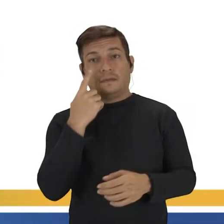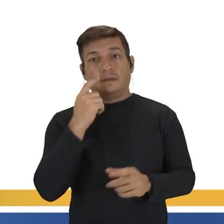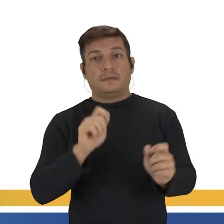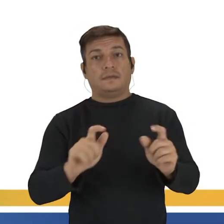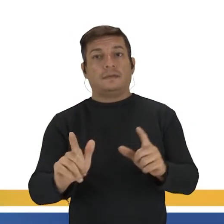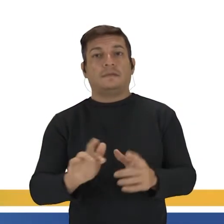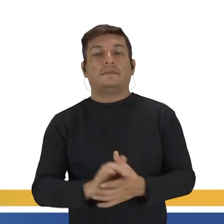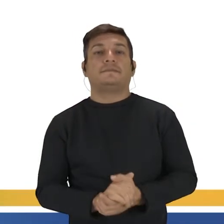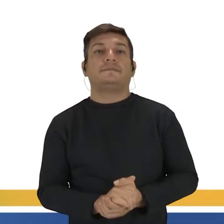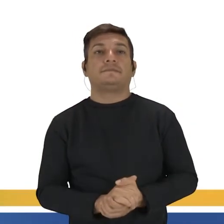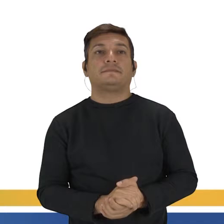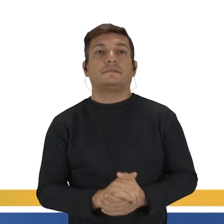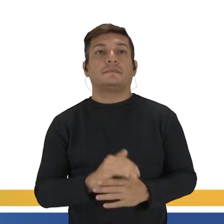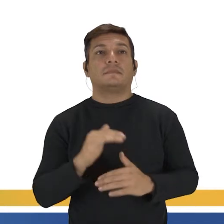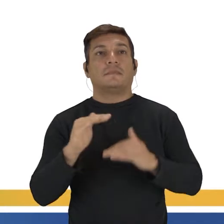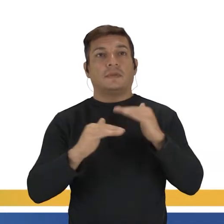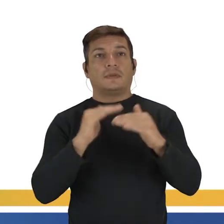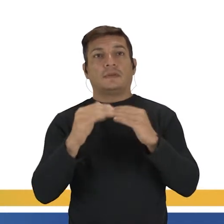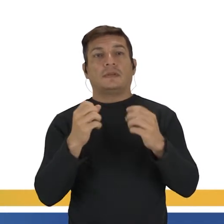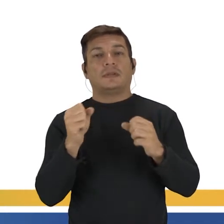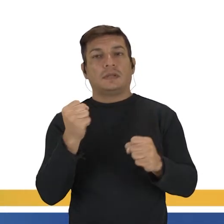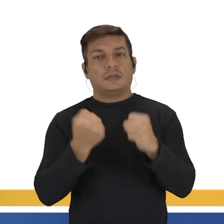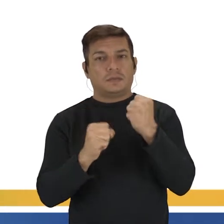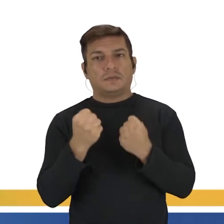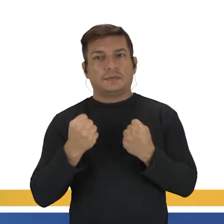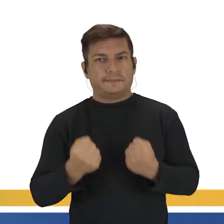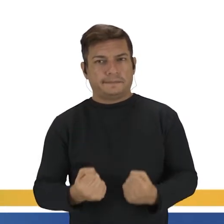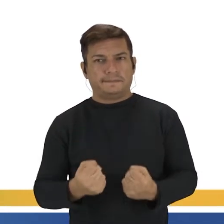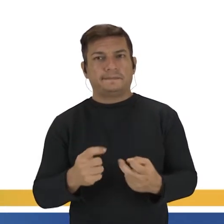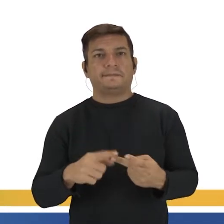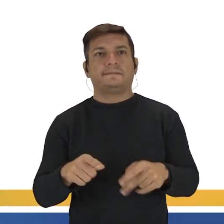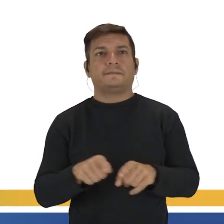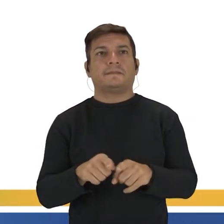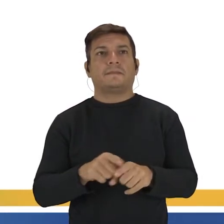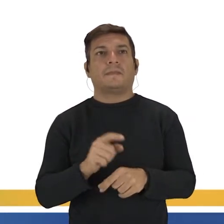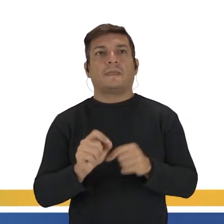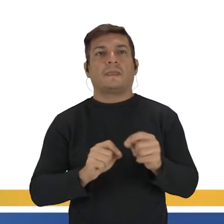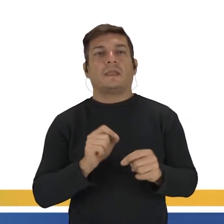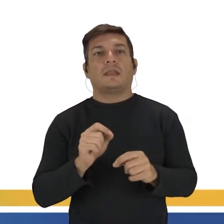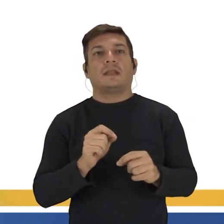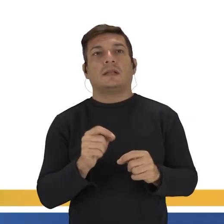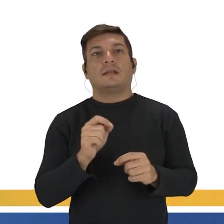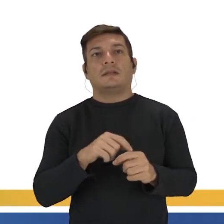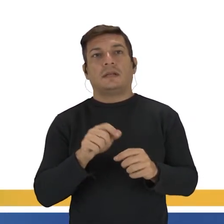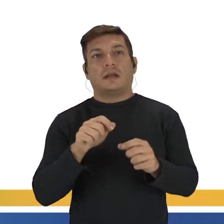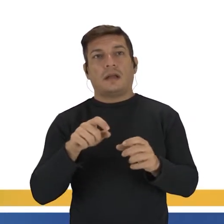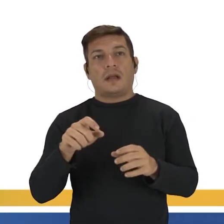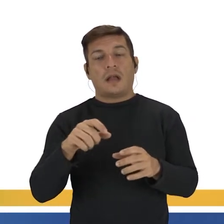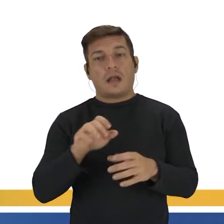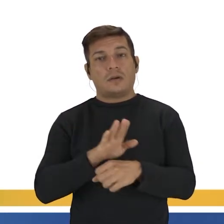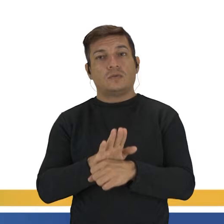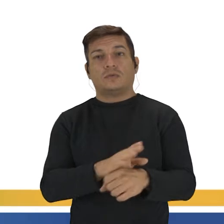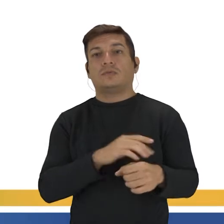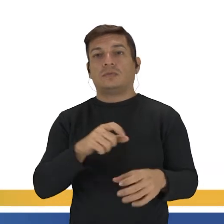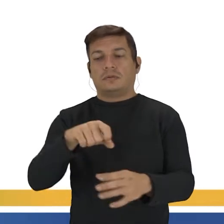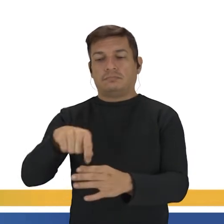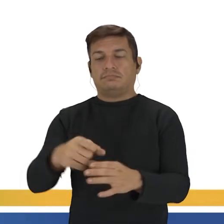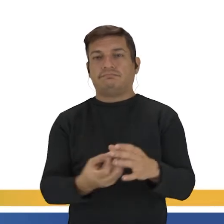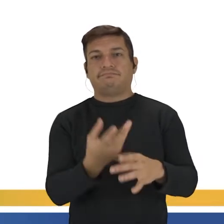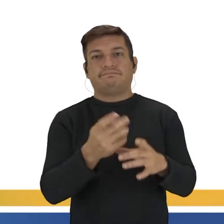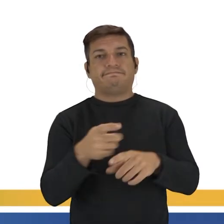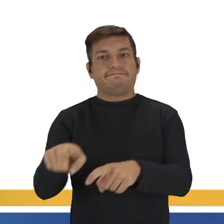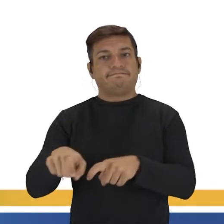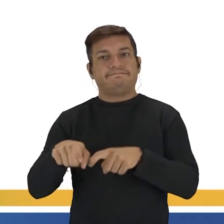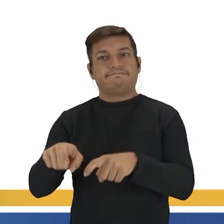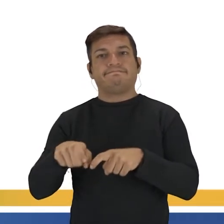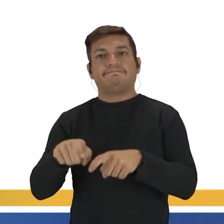a tela. Desenvolveu a indústria pesada, mecanizou e drenou os campos, né? Por que mecanizou